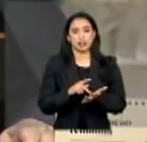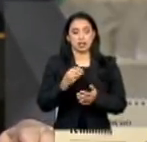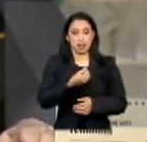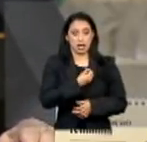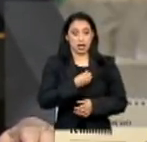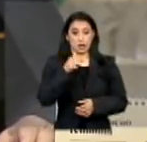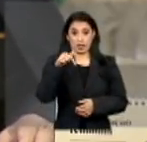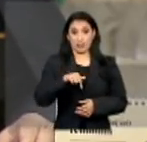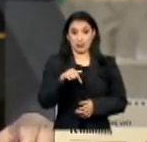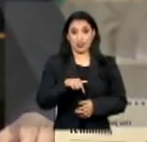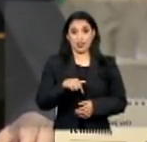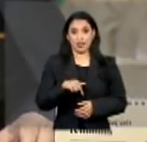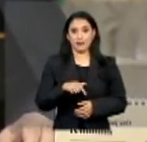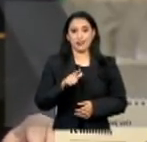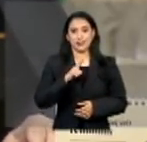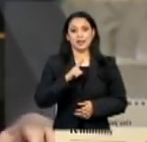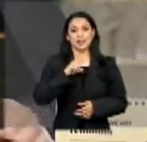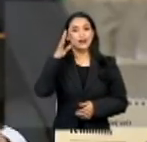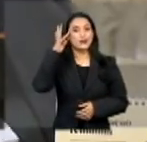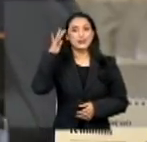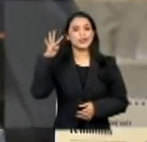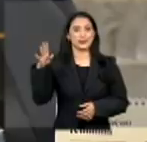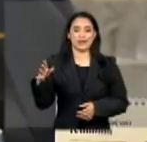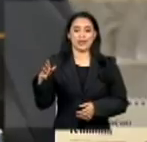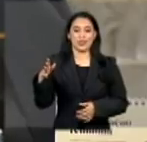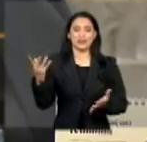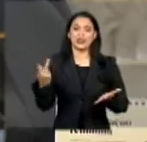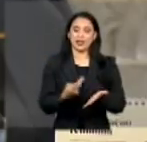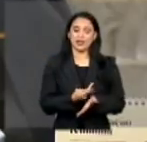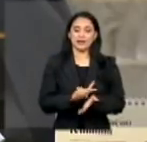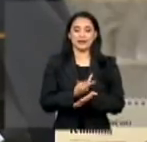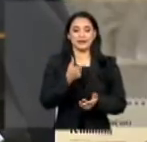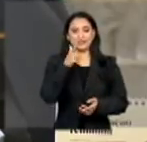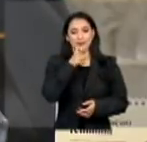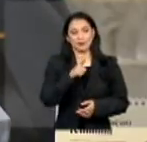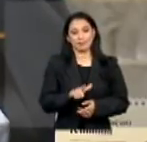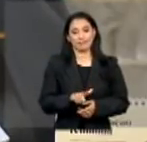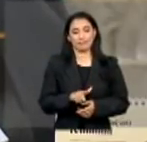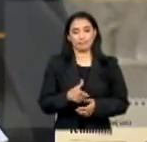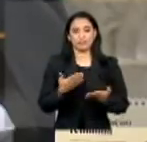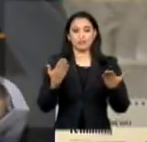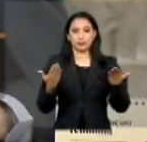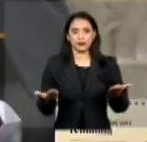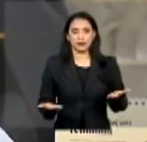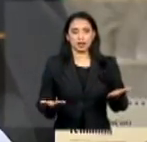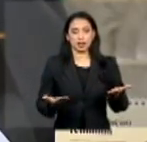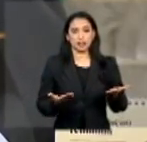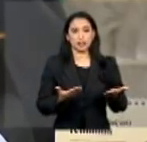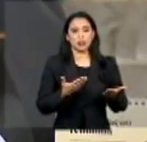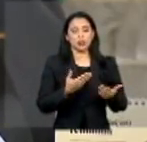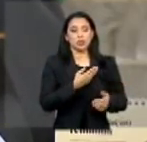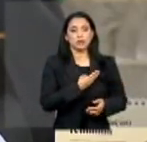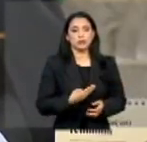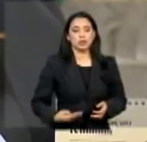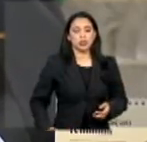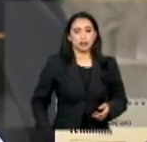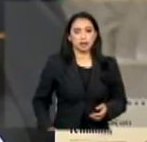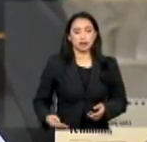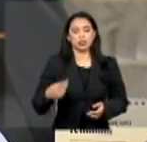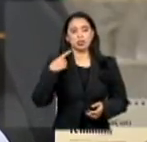concretização de um sonho senhores ministros em relação e novos advogados nobre advogado professor